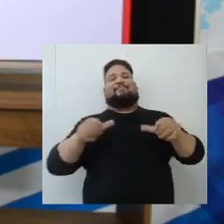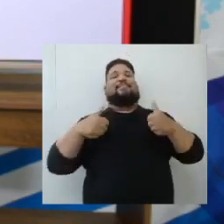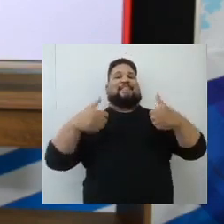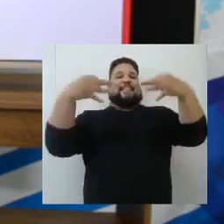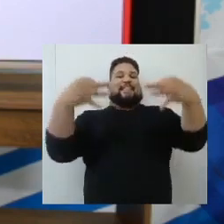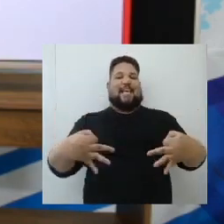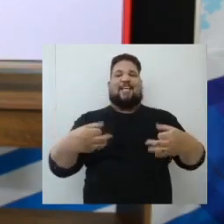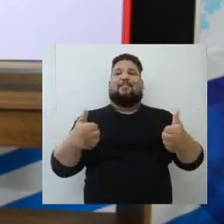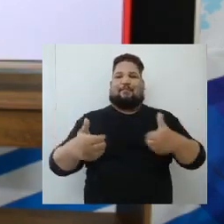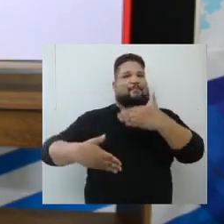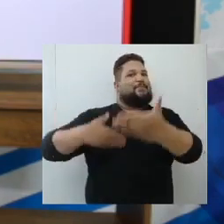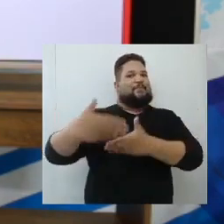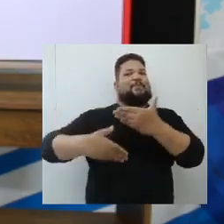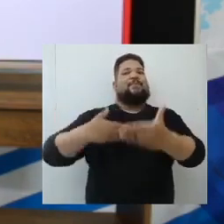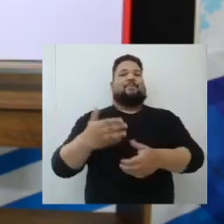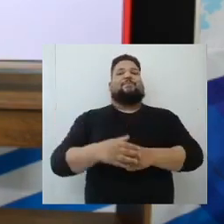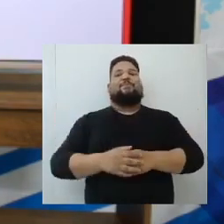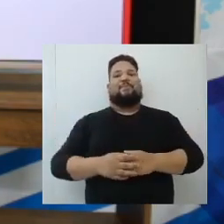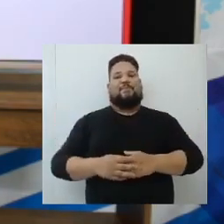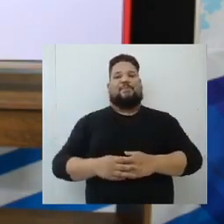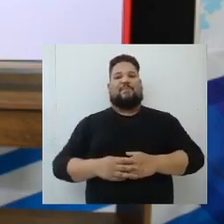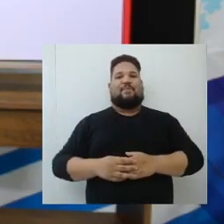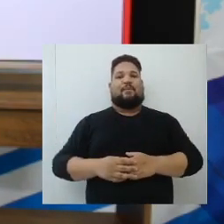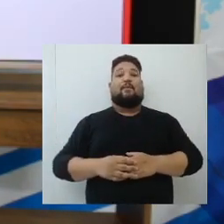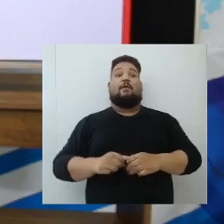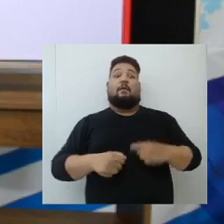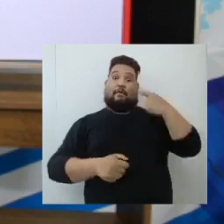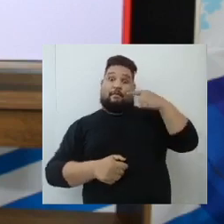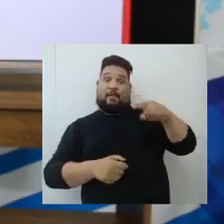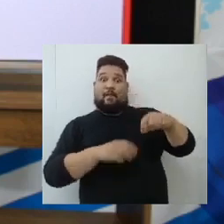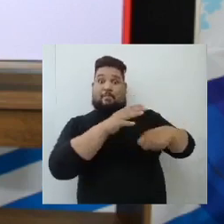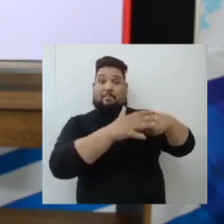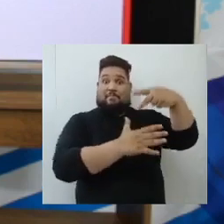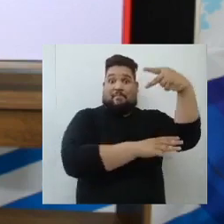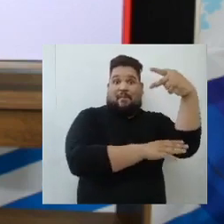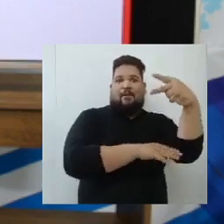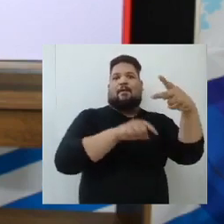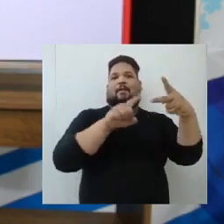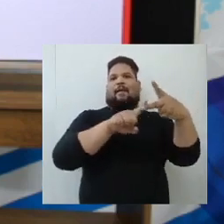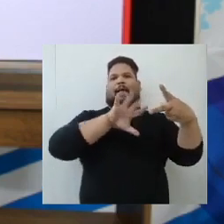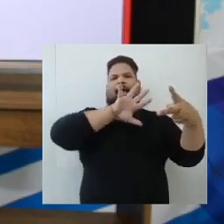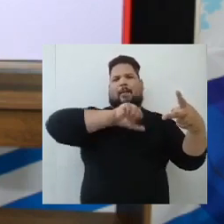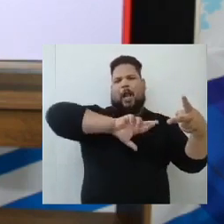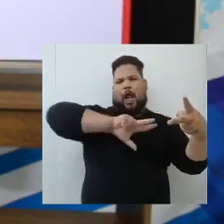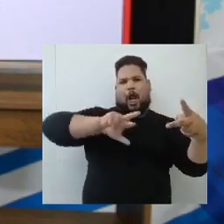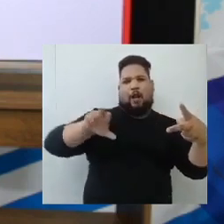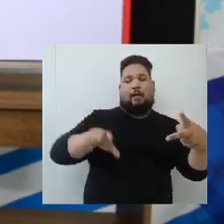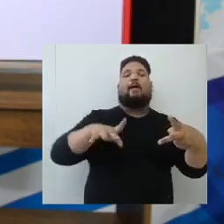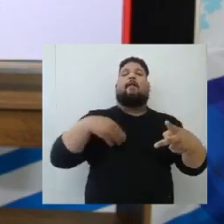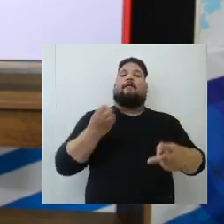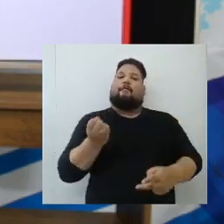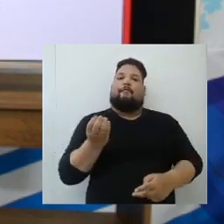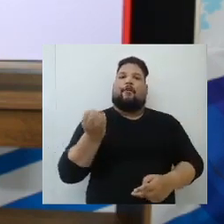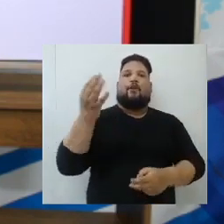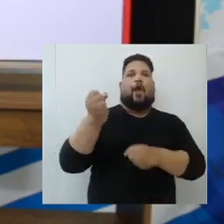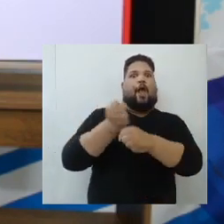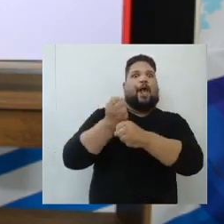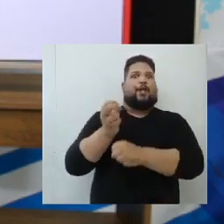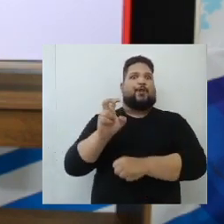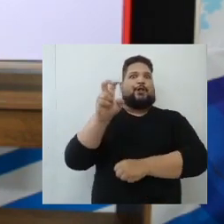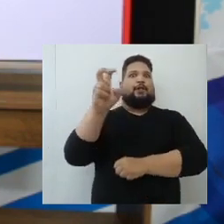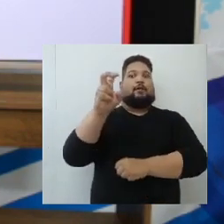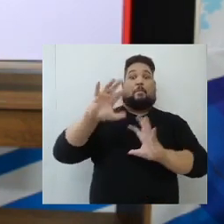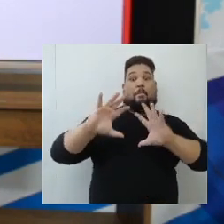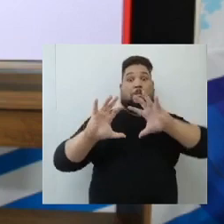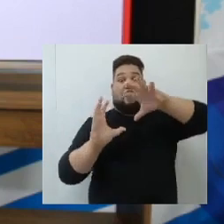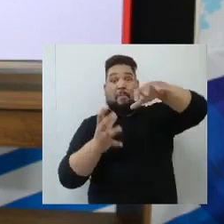seguir. Então, observando plantas e animais durante sua viagem de 5 anos ao redor do